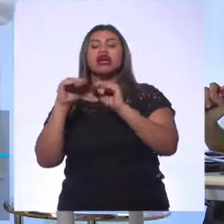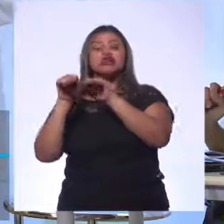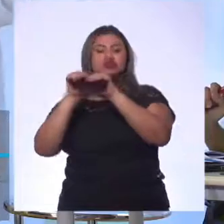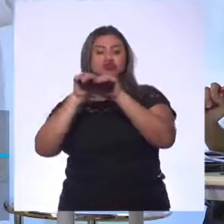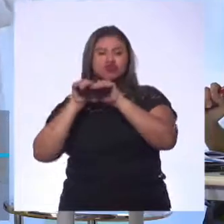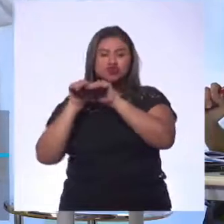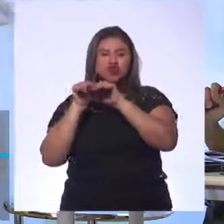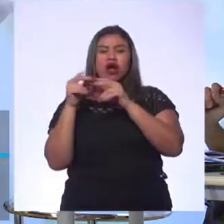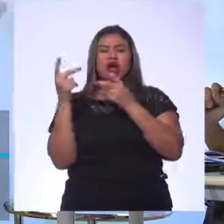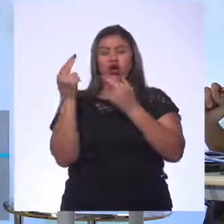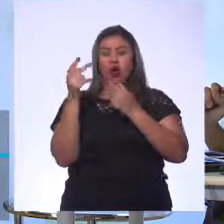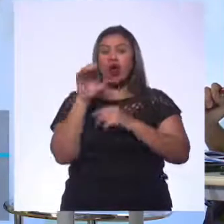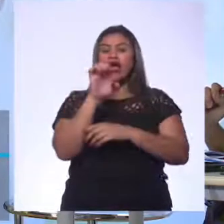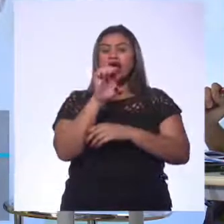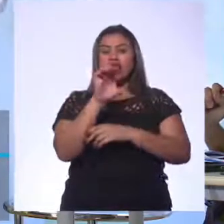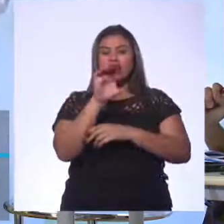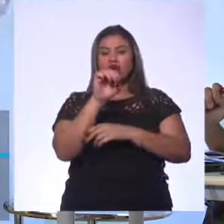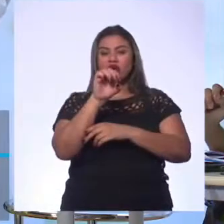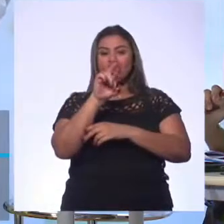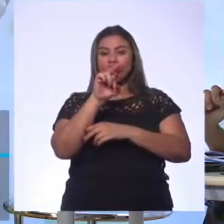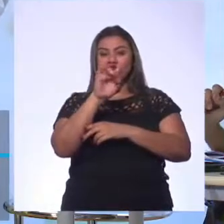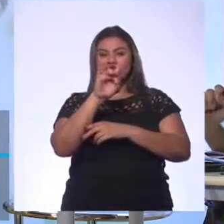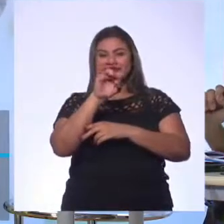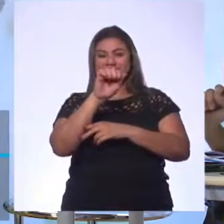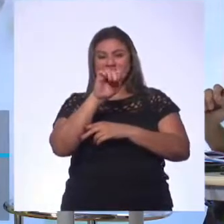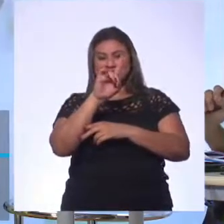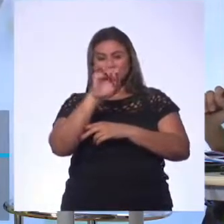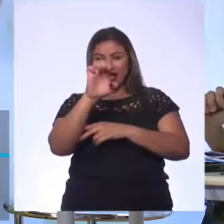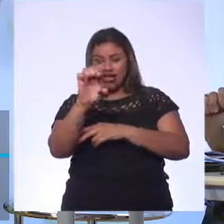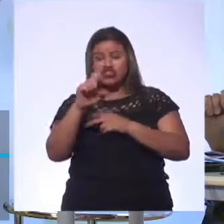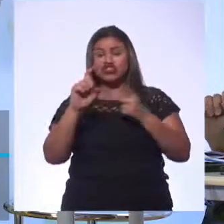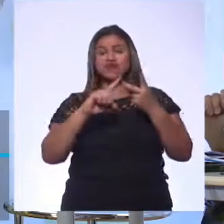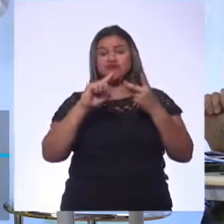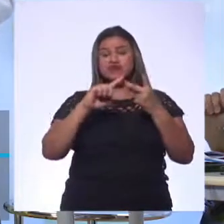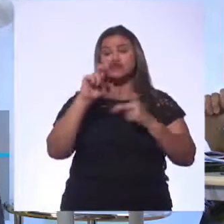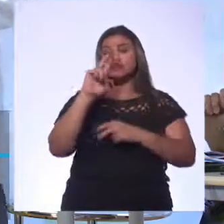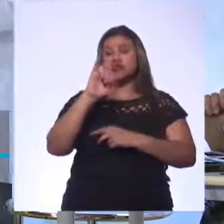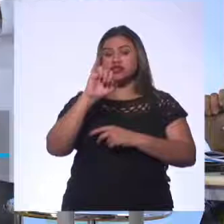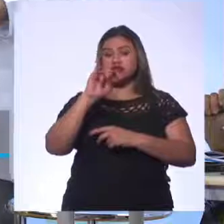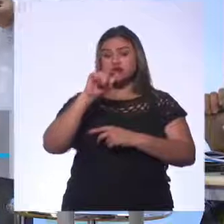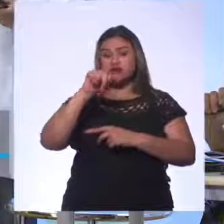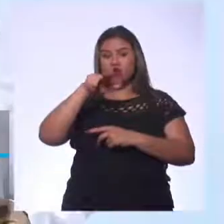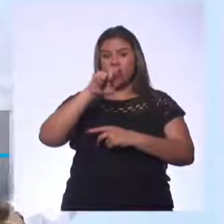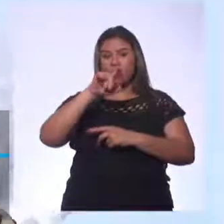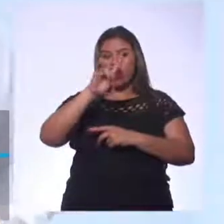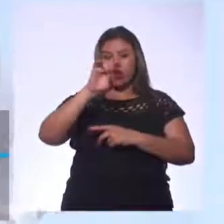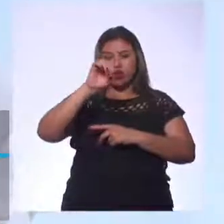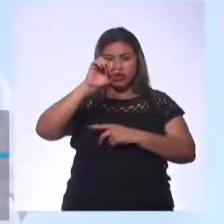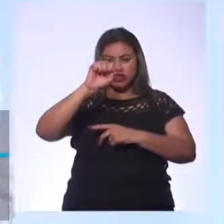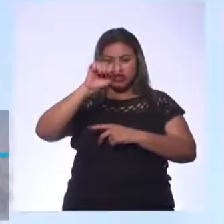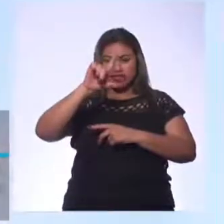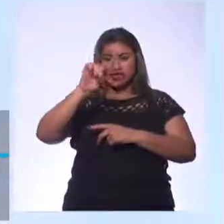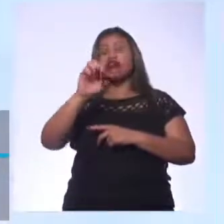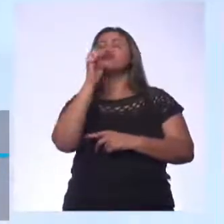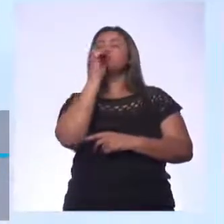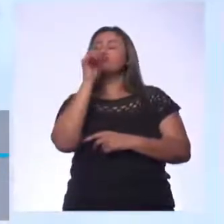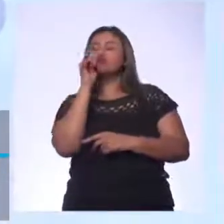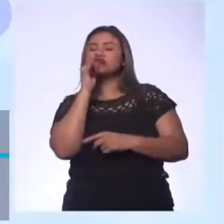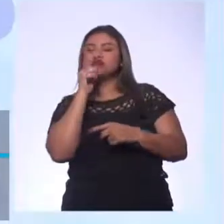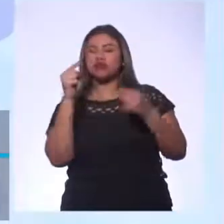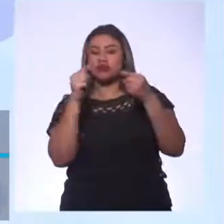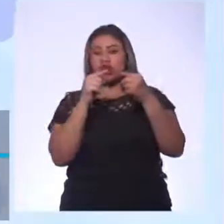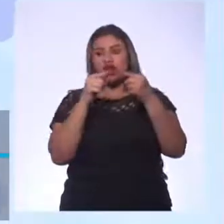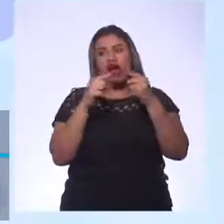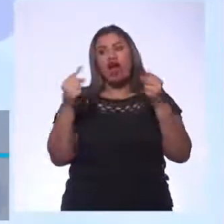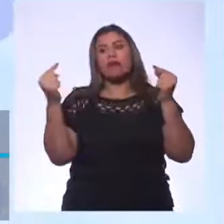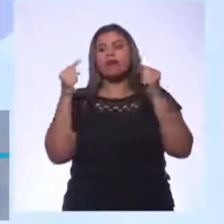dar igualdade, é oferecer o mesmo recurso para todo mundo, né? Agora, quando eu falo em